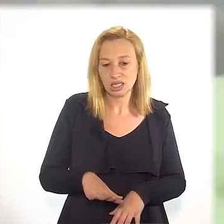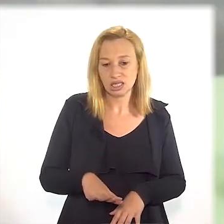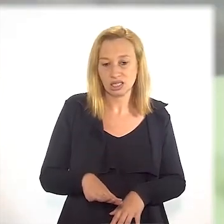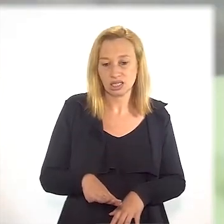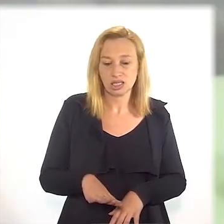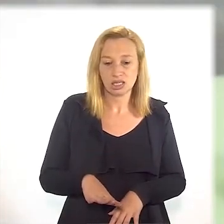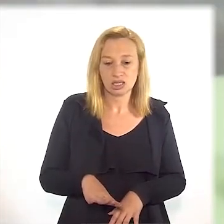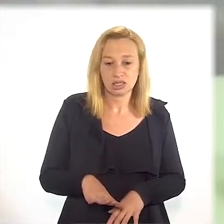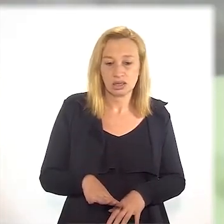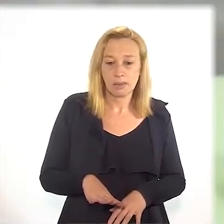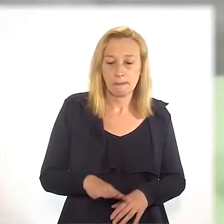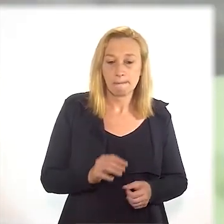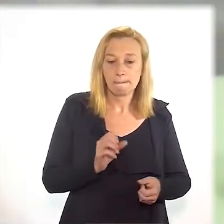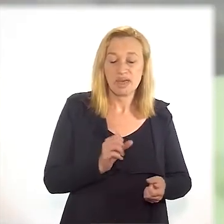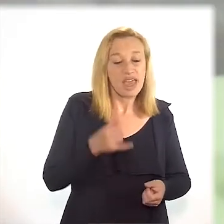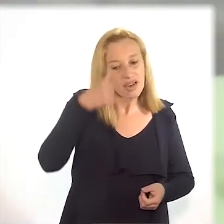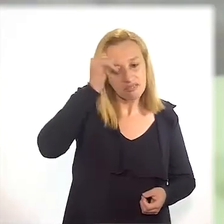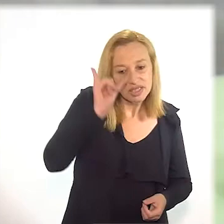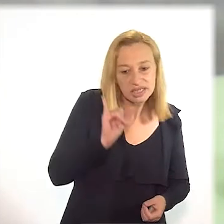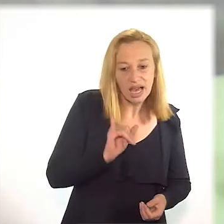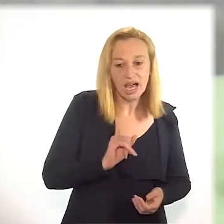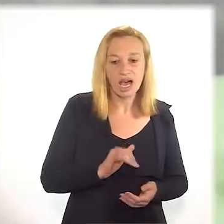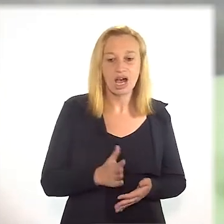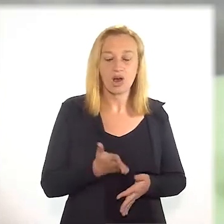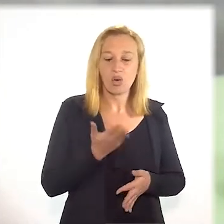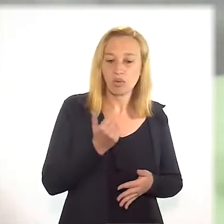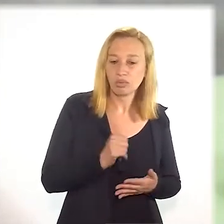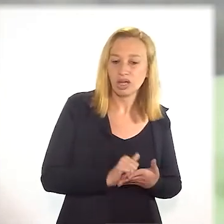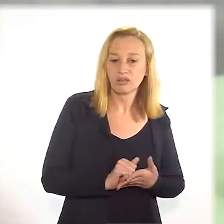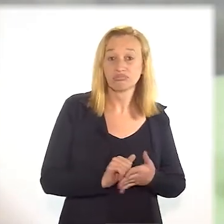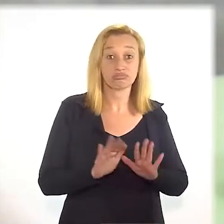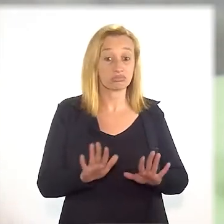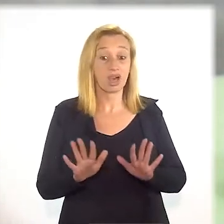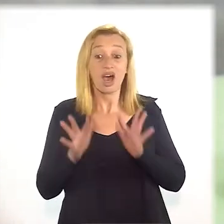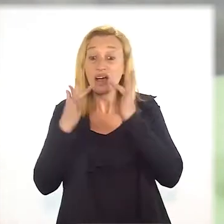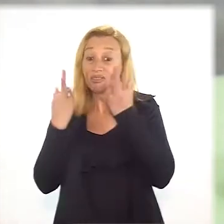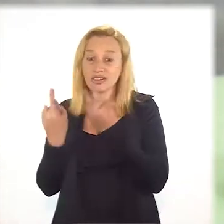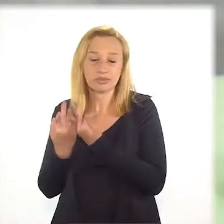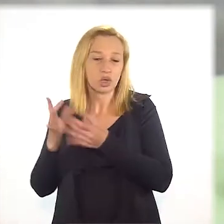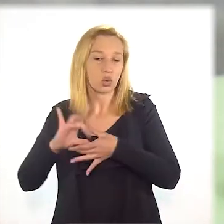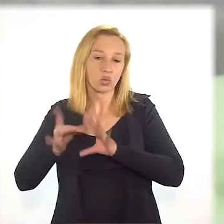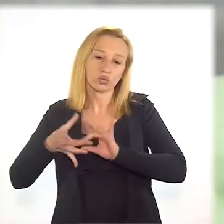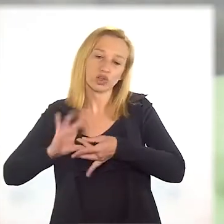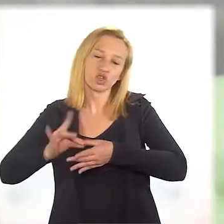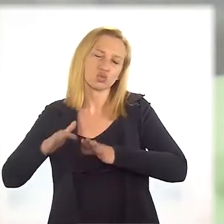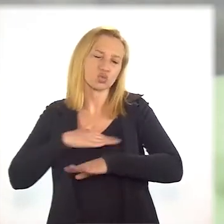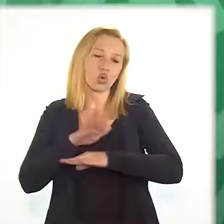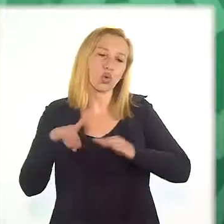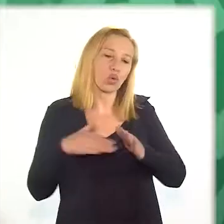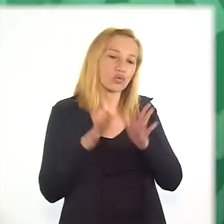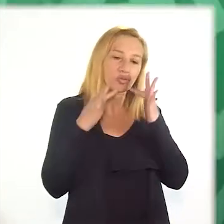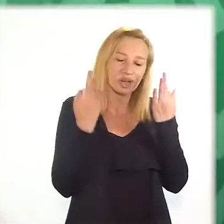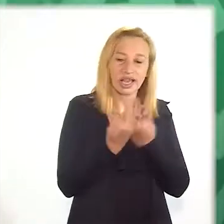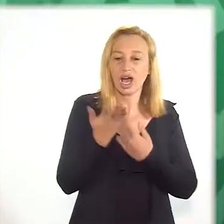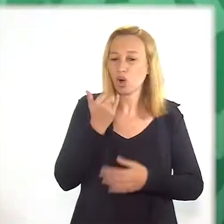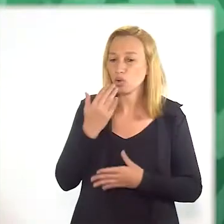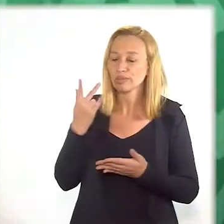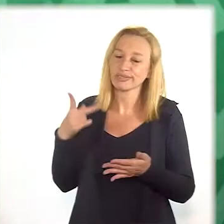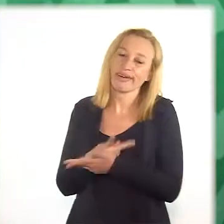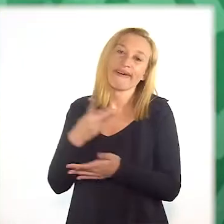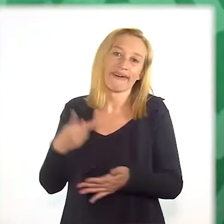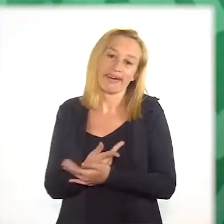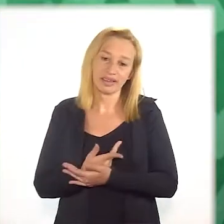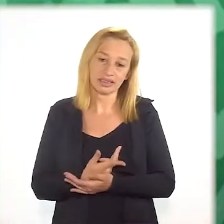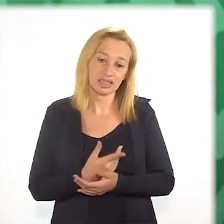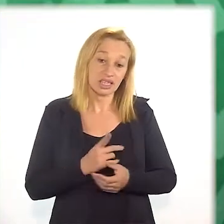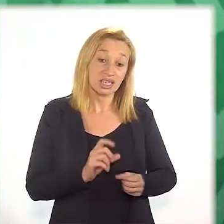indivíduo, na criança, né? Ah, ele está acima do peso, a criança é obesa, quando a família, o contexto todo familiar é errado. Não adianta você pedir